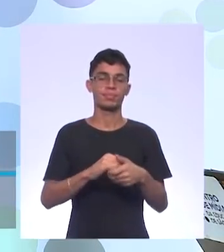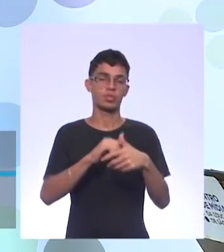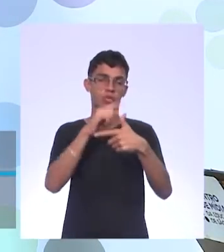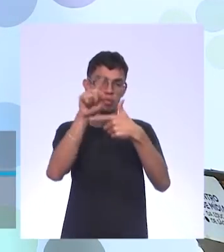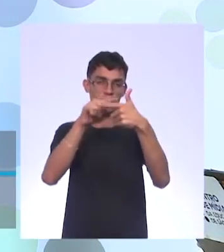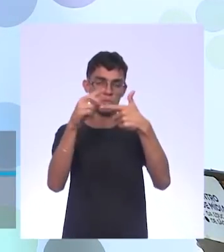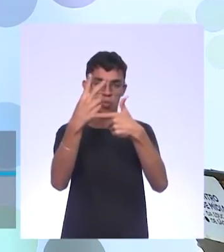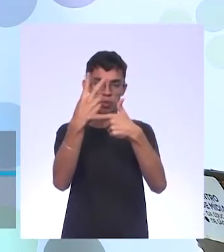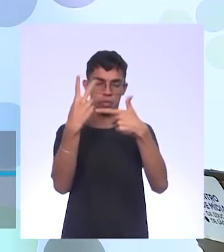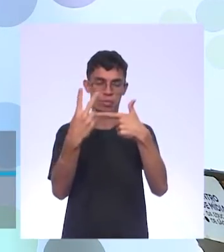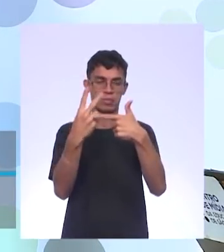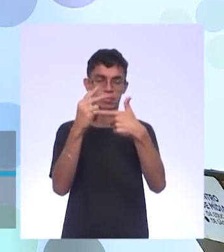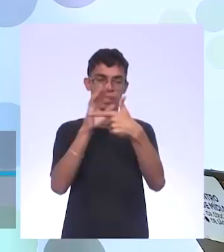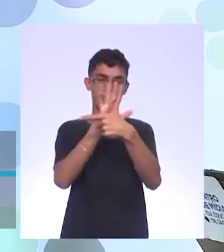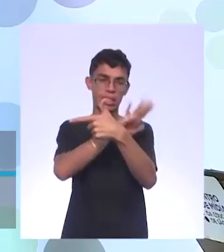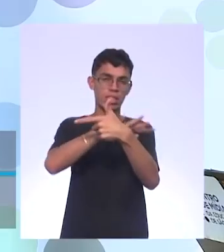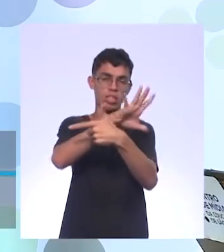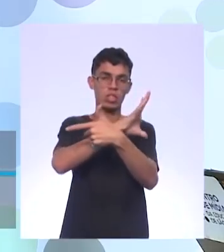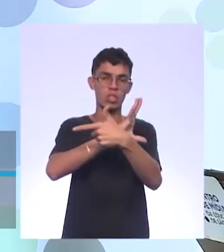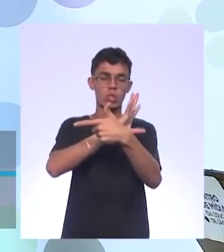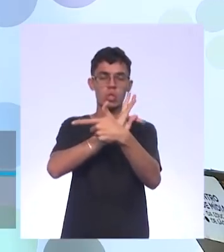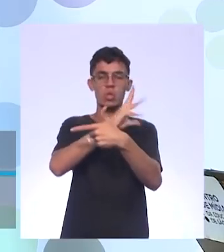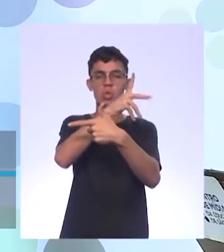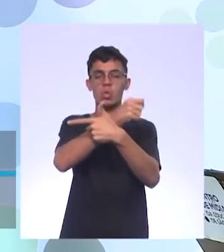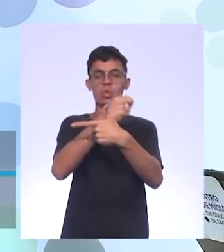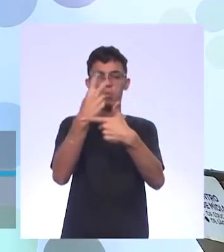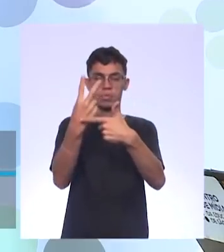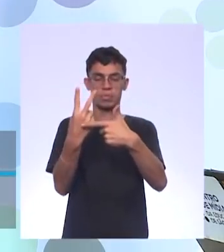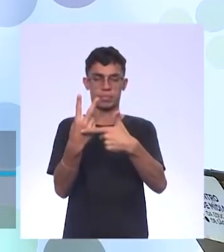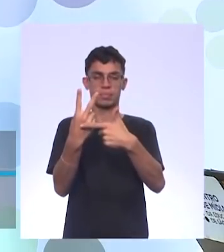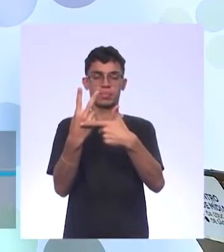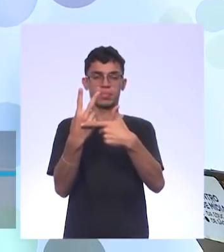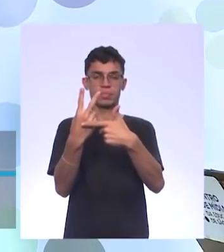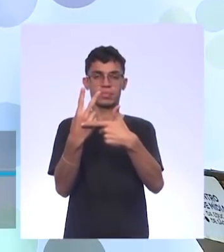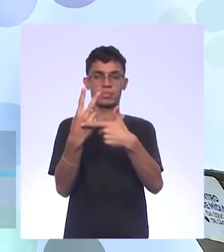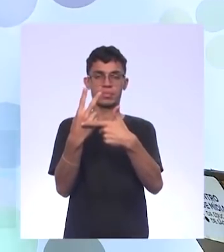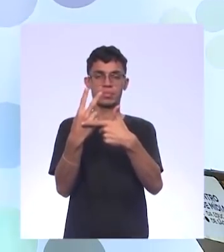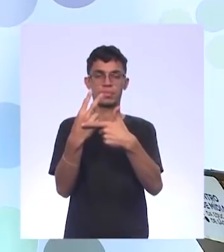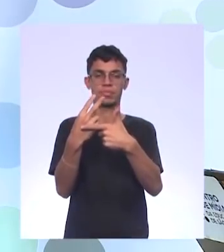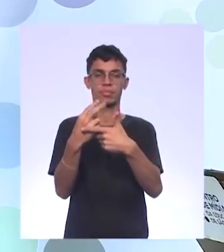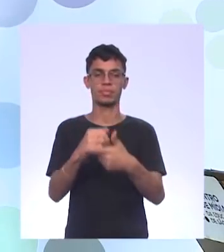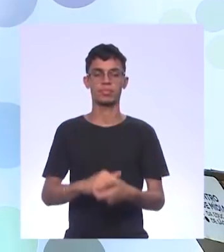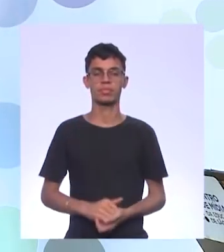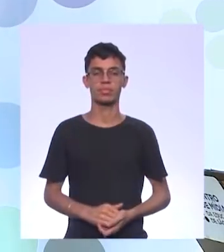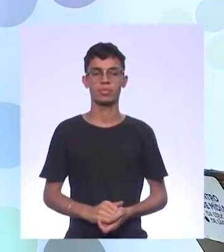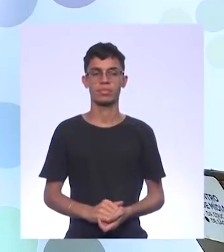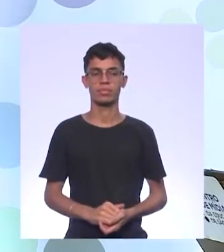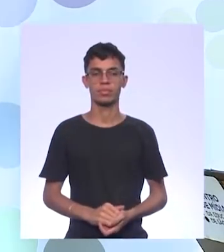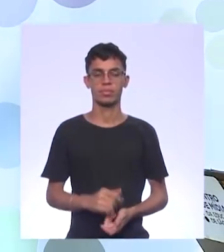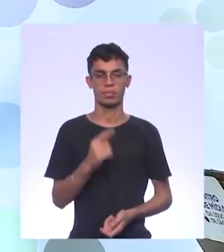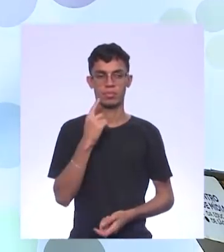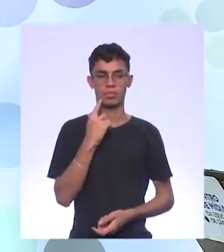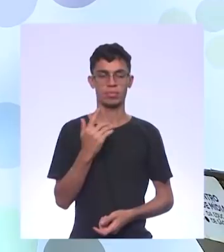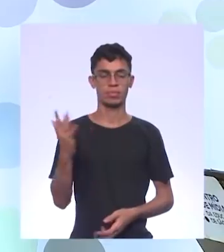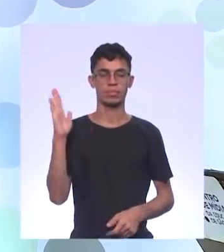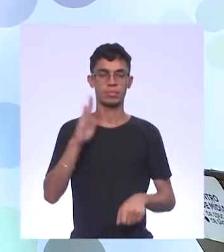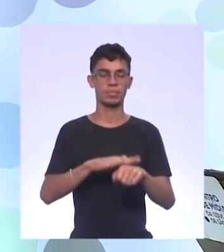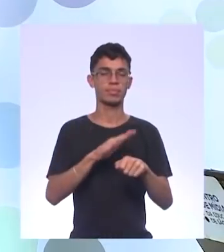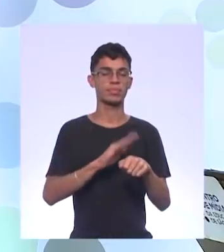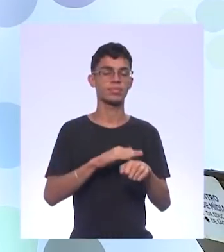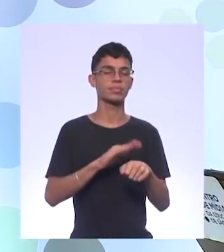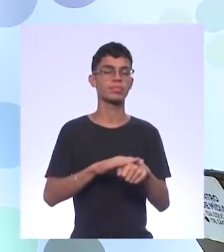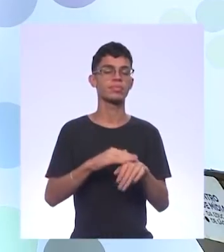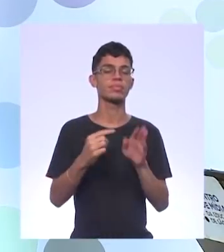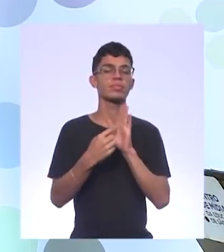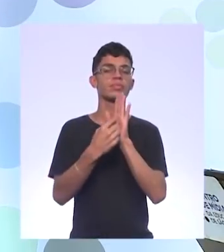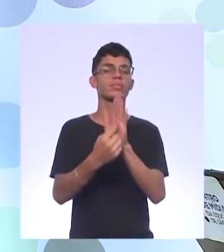coisa inteira e dividir pela metade e a mesma coisa que dividir por dois então tem essa representa ou já veio tudo aqui vou fazer passo a